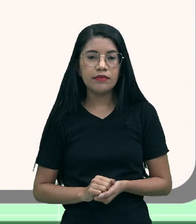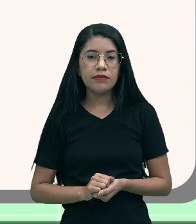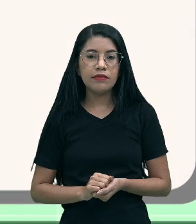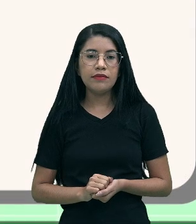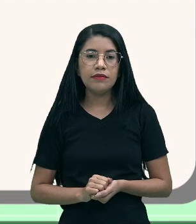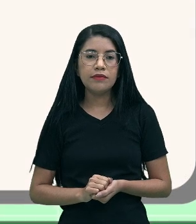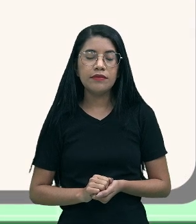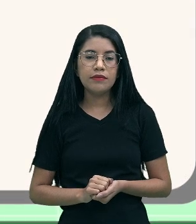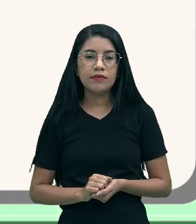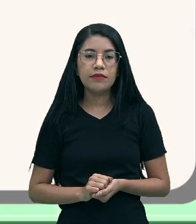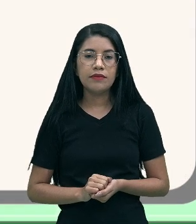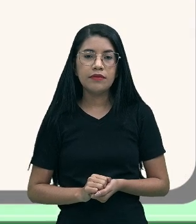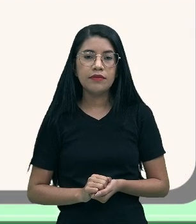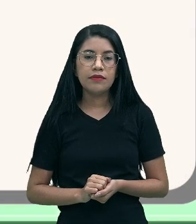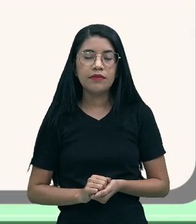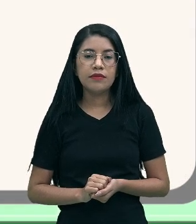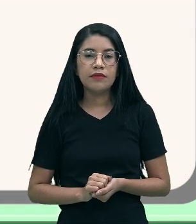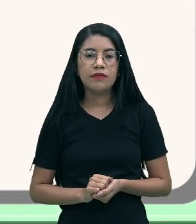resistor.